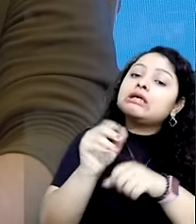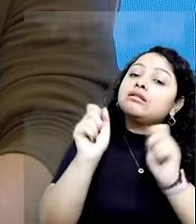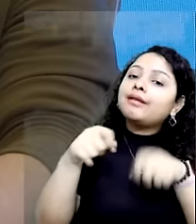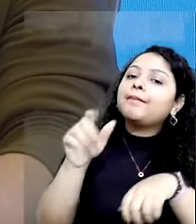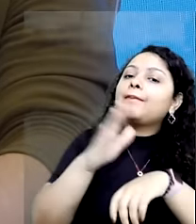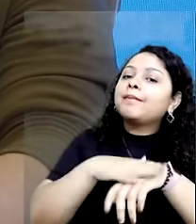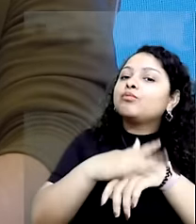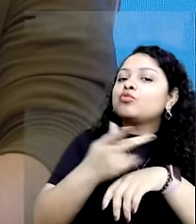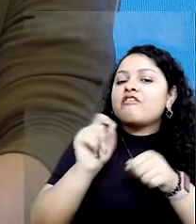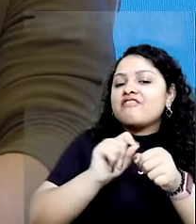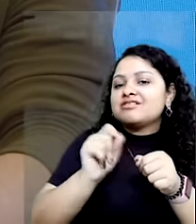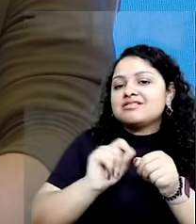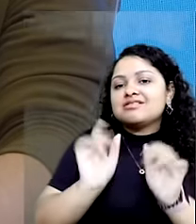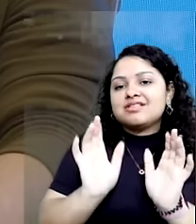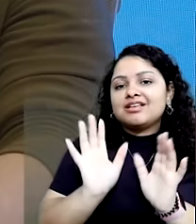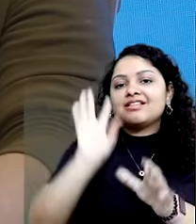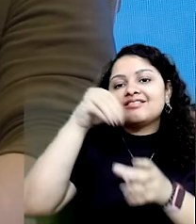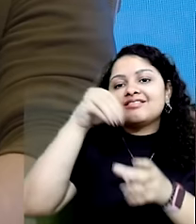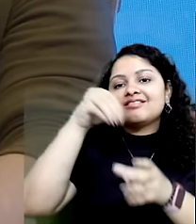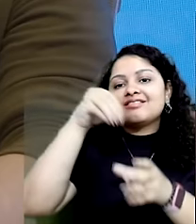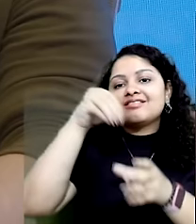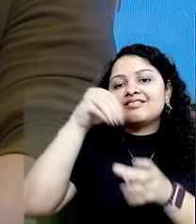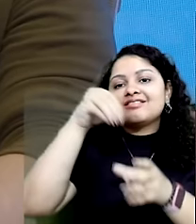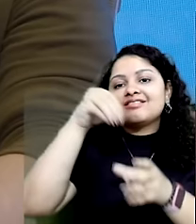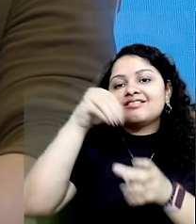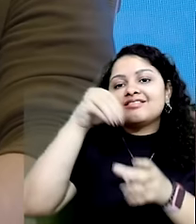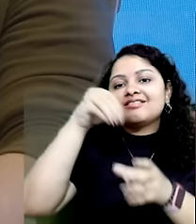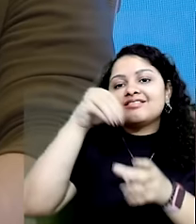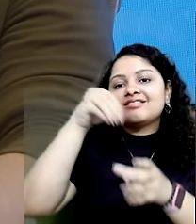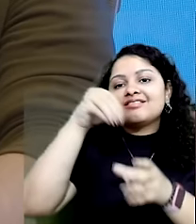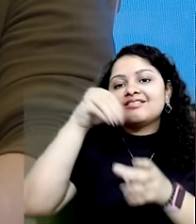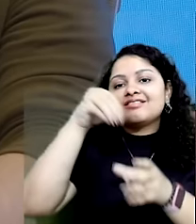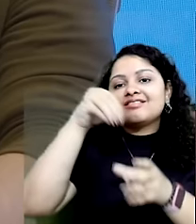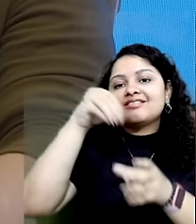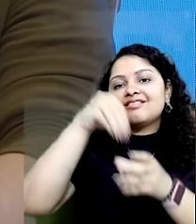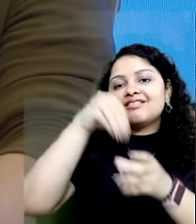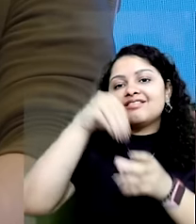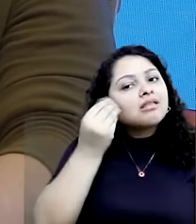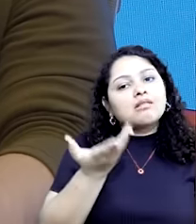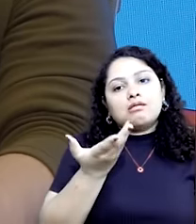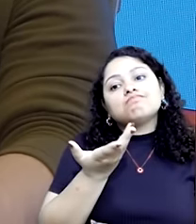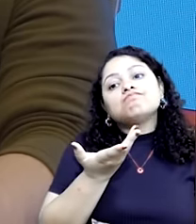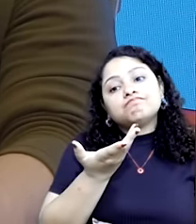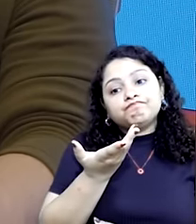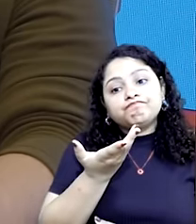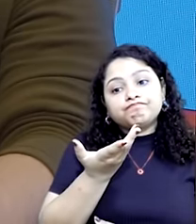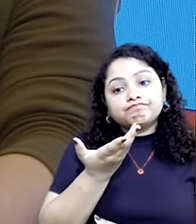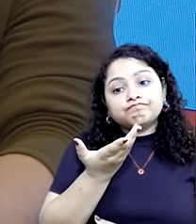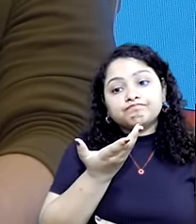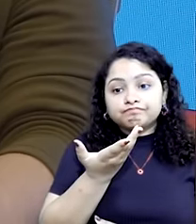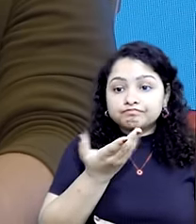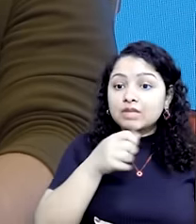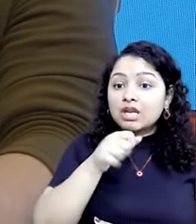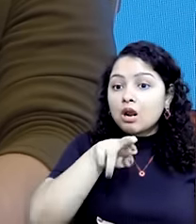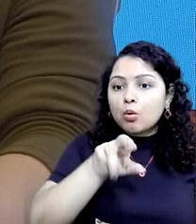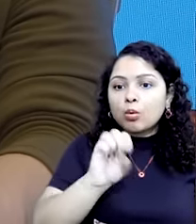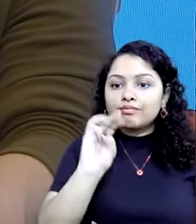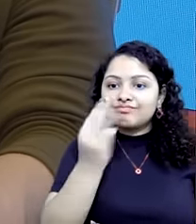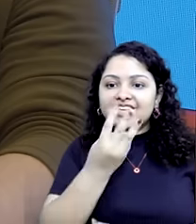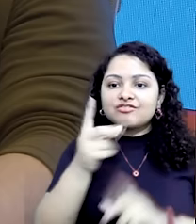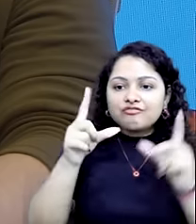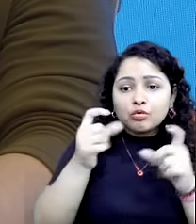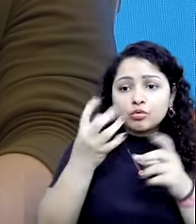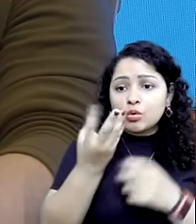experimentos você entendeu ângulos eh não é três fotos não é muito Às vezes você vai precisar fazer vários para você tirar uma boa não pode ter medo de